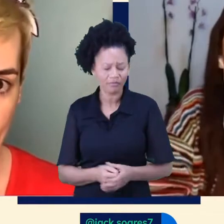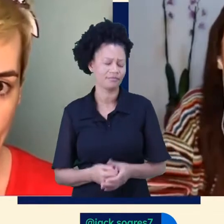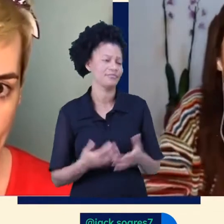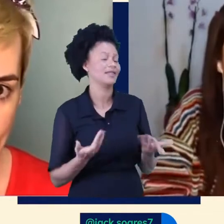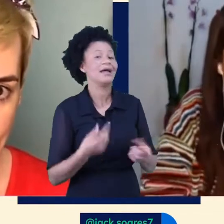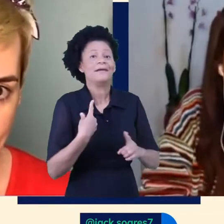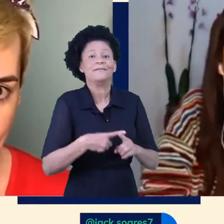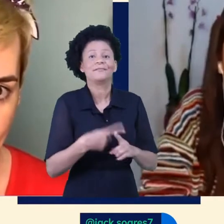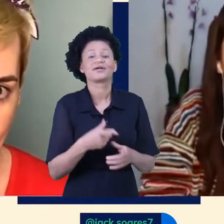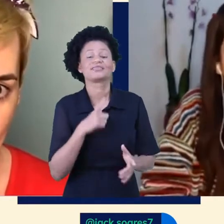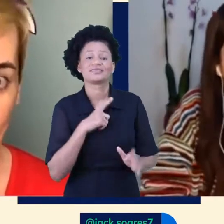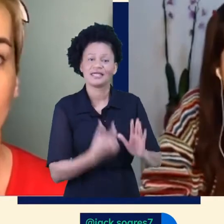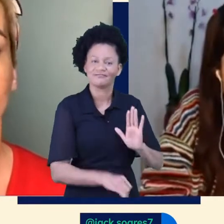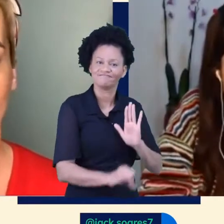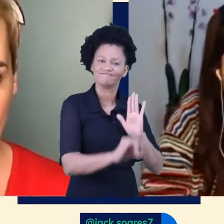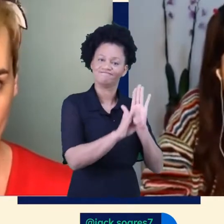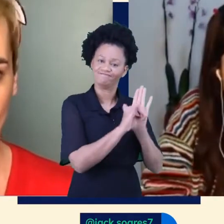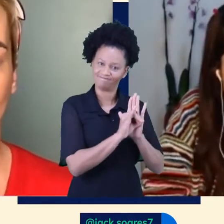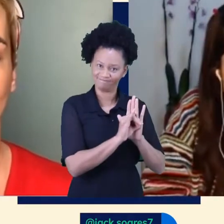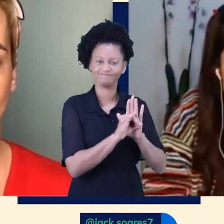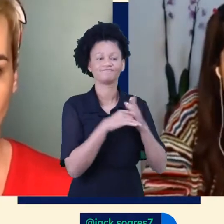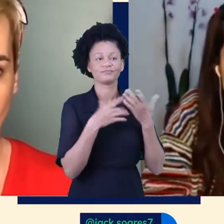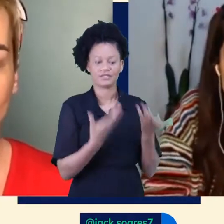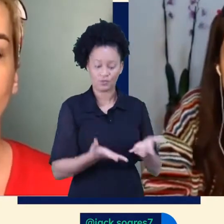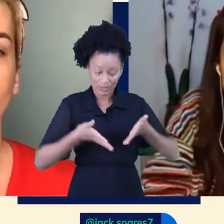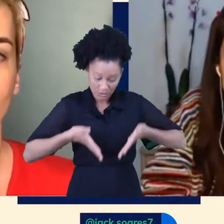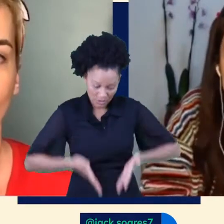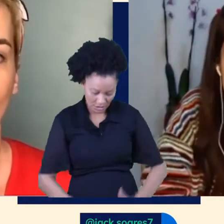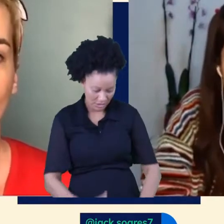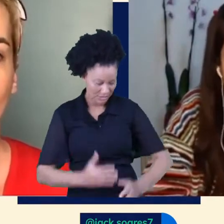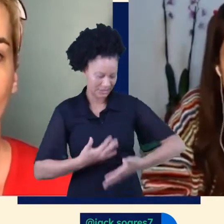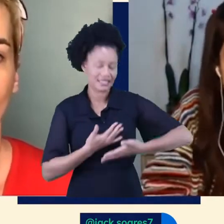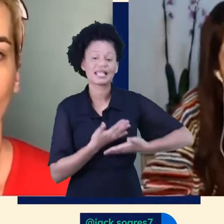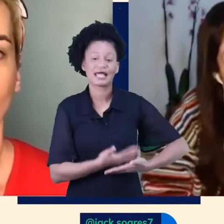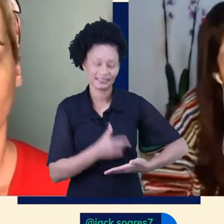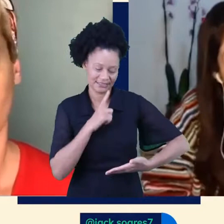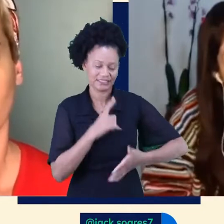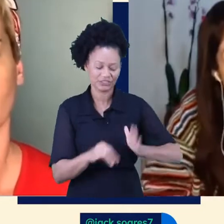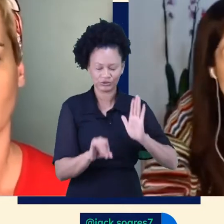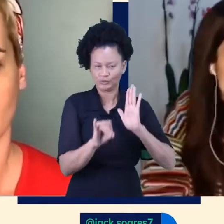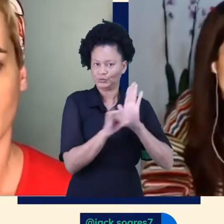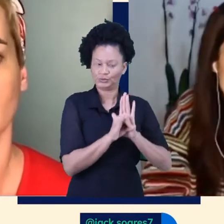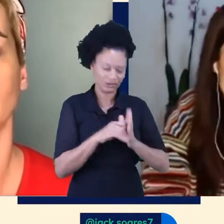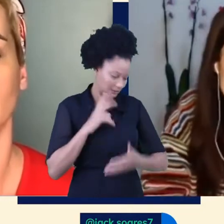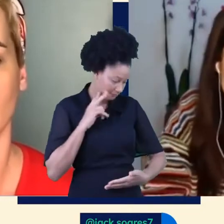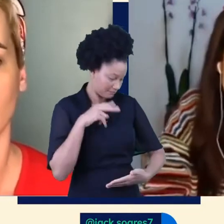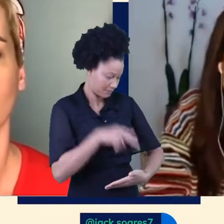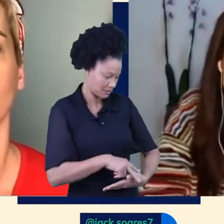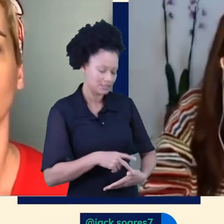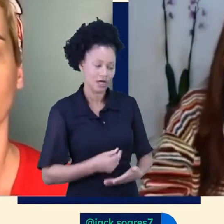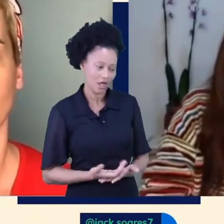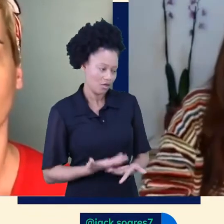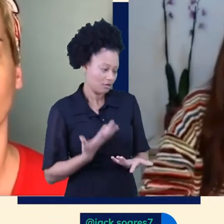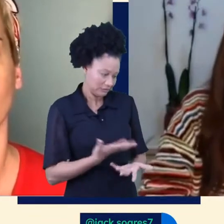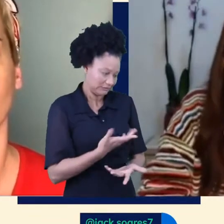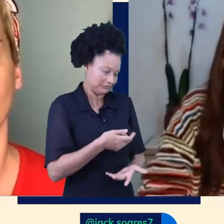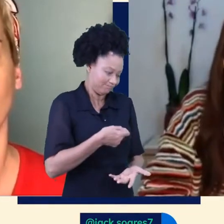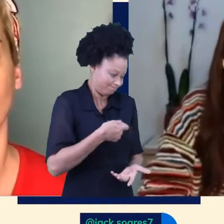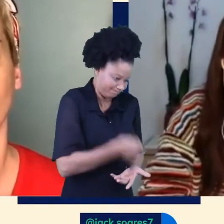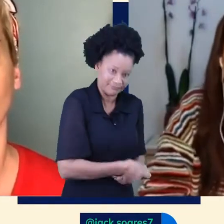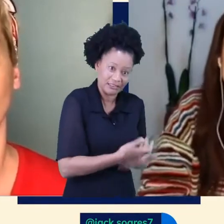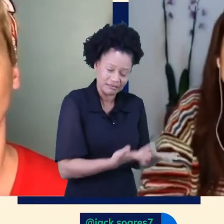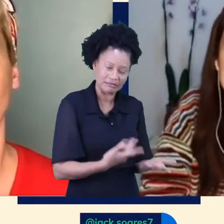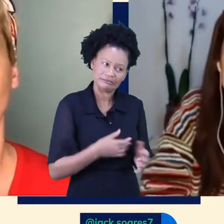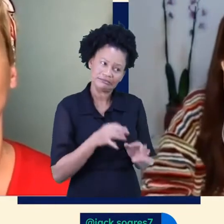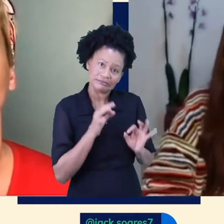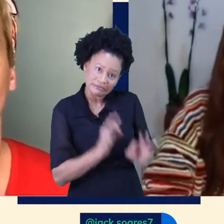que é atribuída logo que nasce, né? certo. Então tem uma identidade forçada, que pode ser que isso dê certo ou não. Então, por exemplo, qual é o